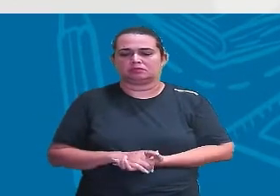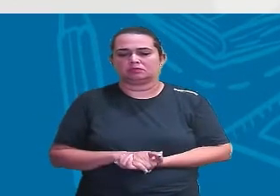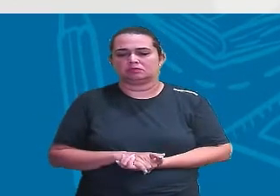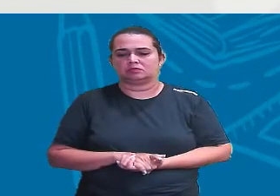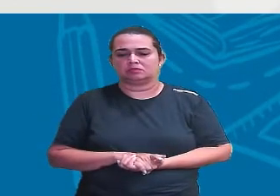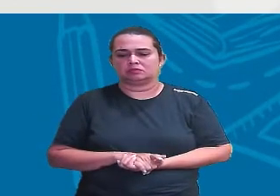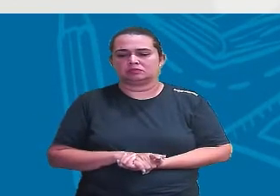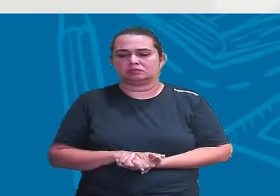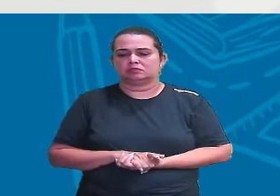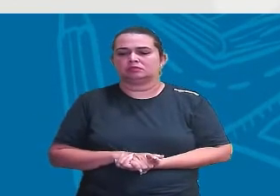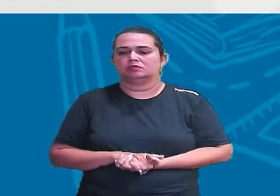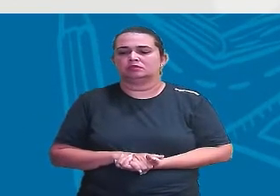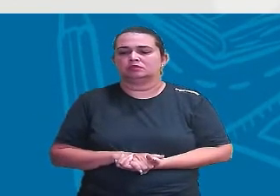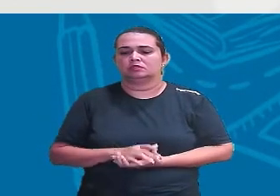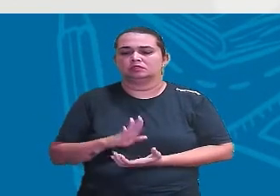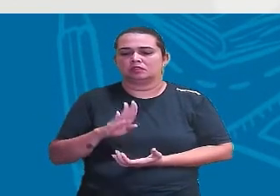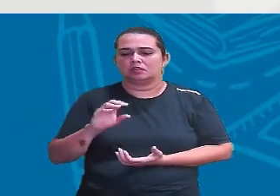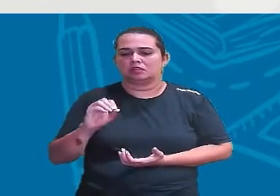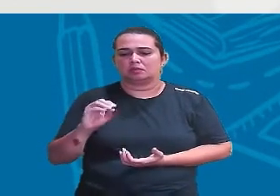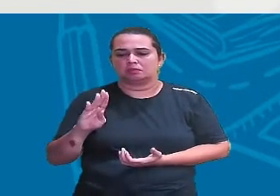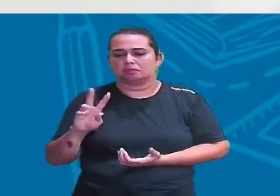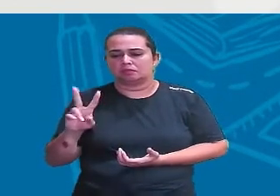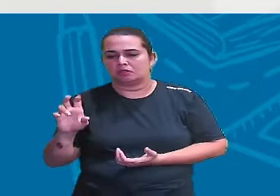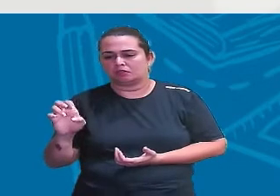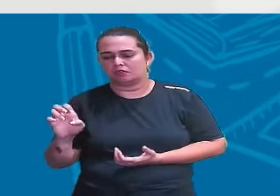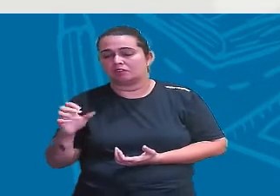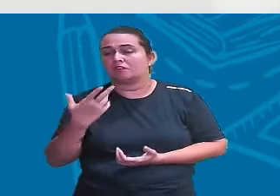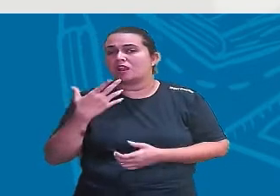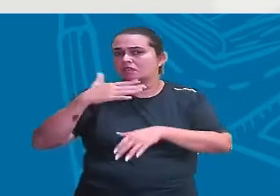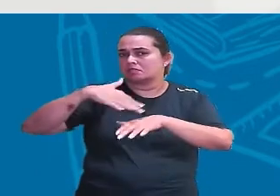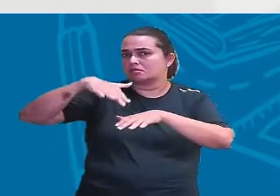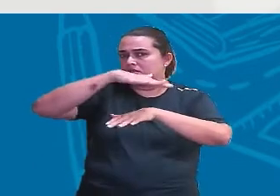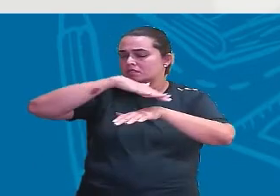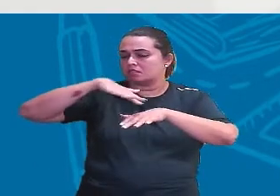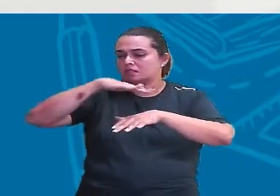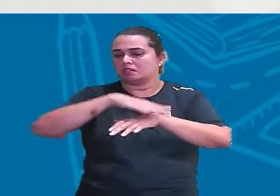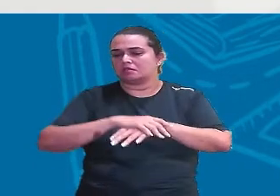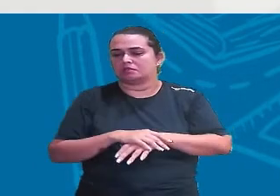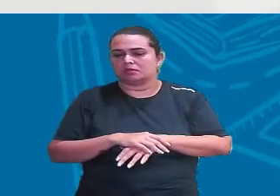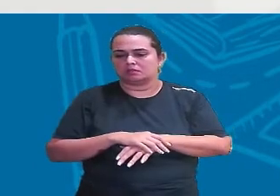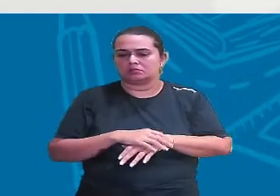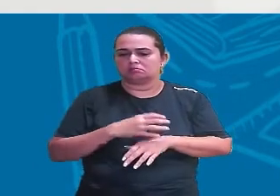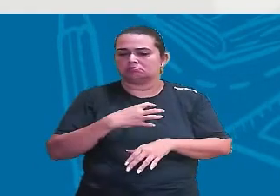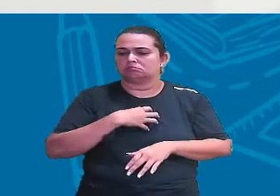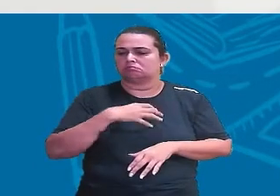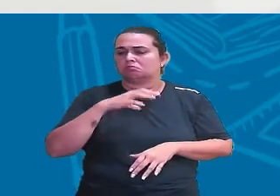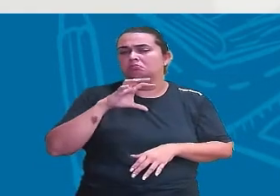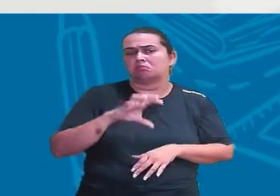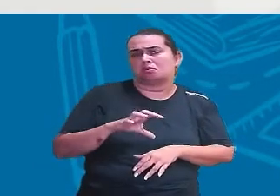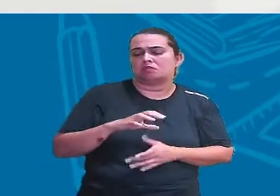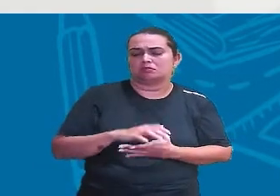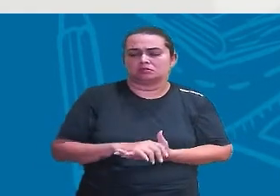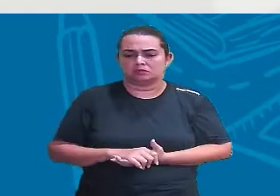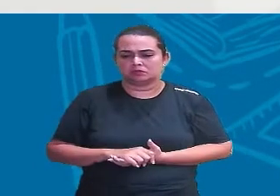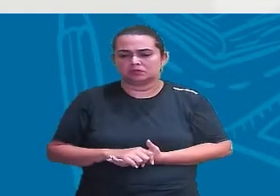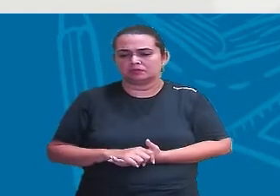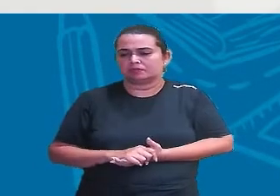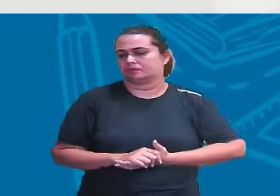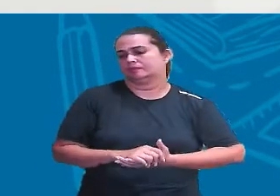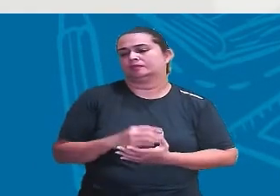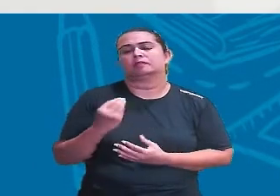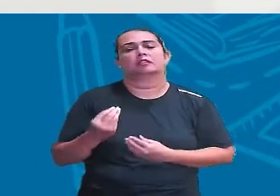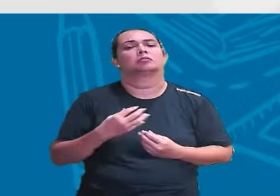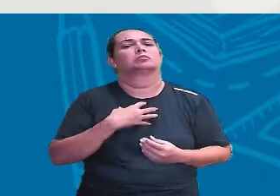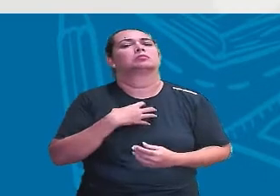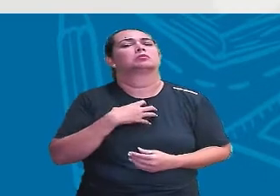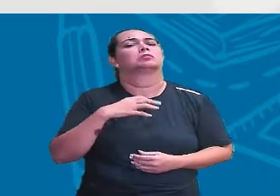alguns. Temos o above, para dizer em cima. Temos também o de modo, tá? Então, a gente tem aí vários de